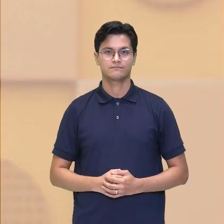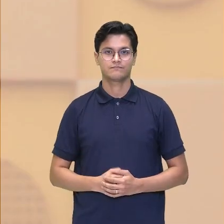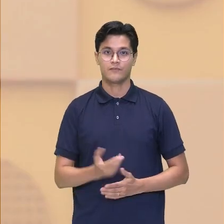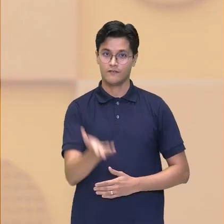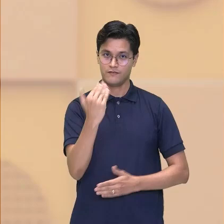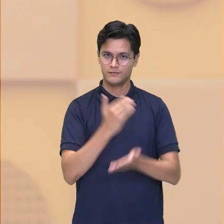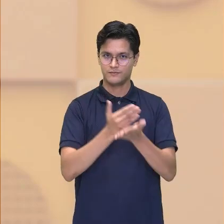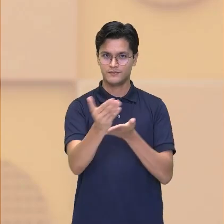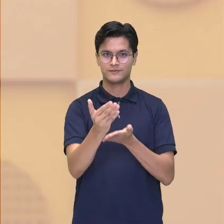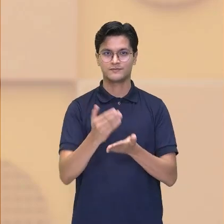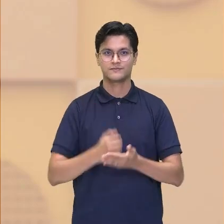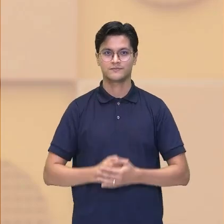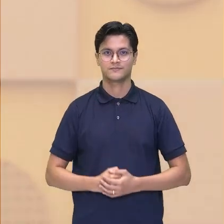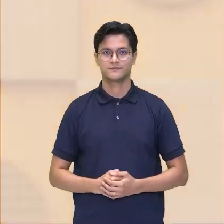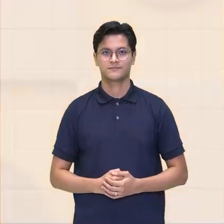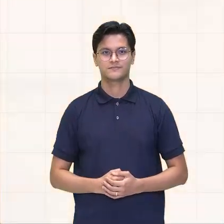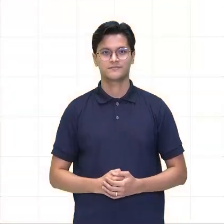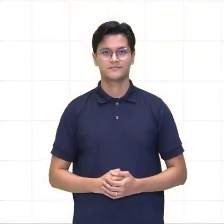lá!